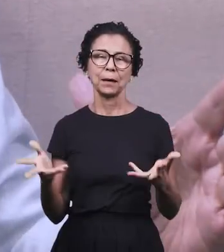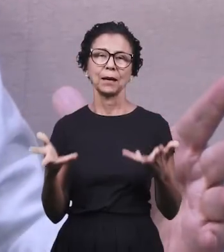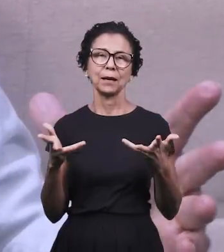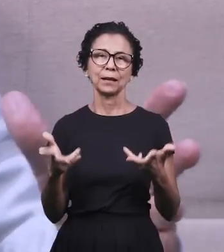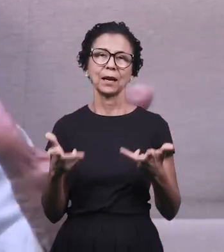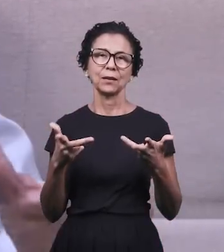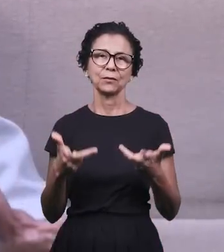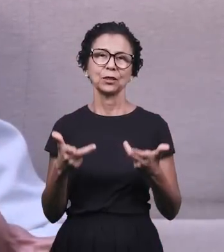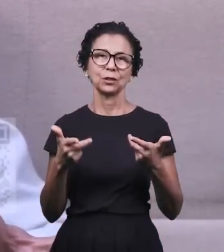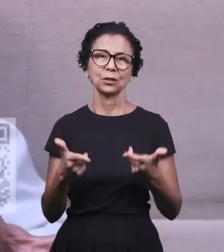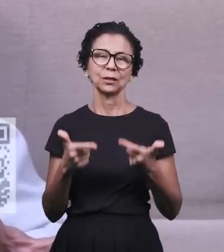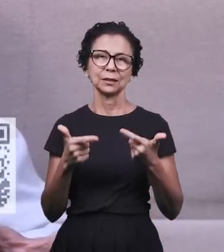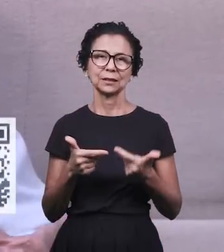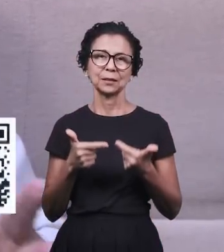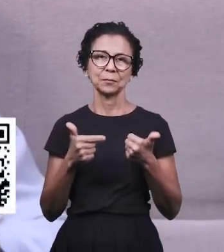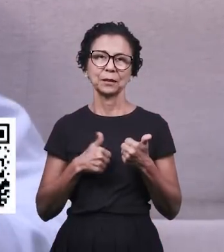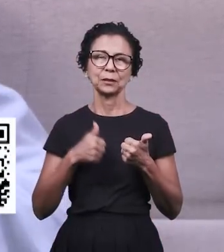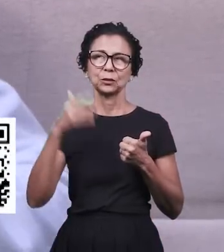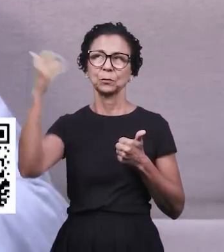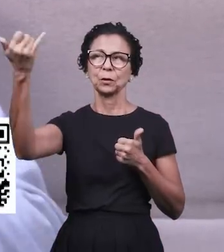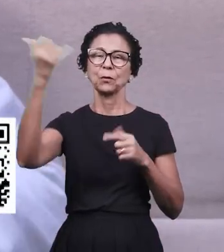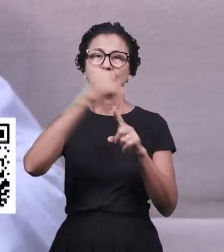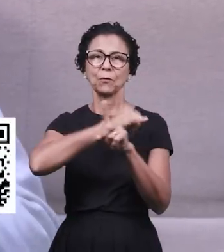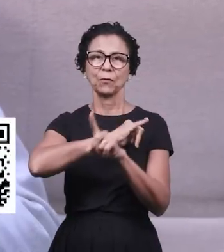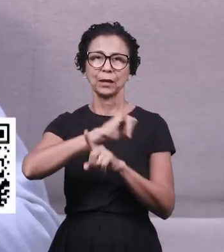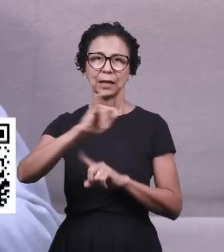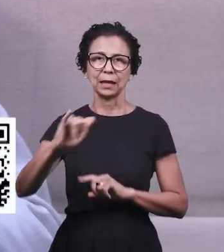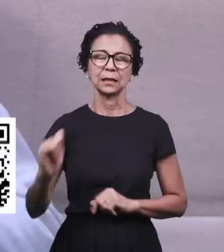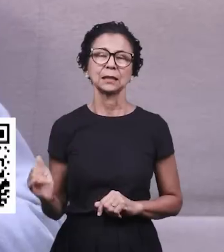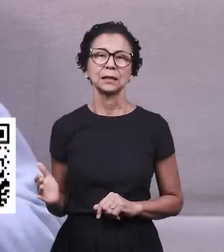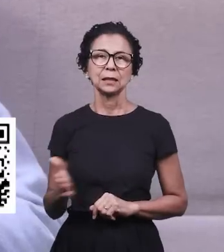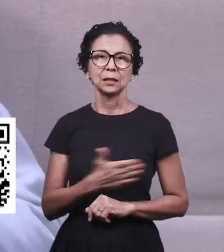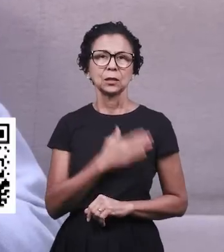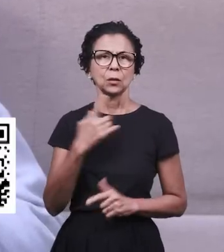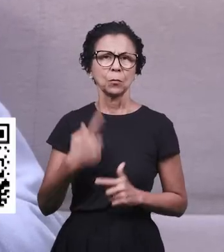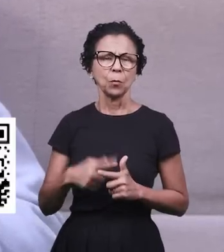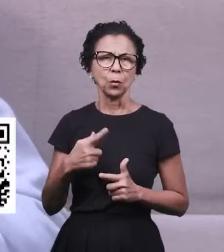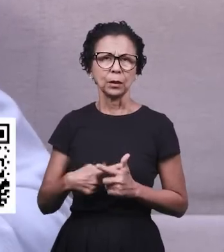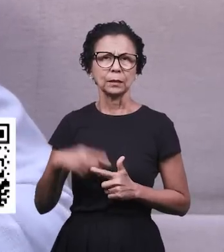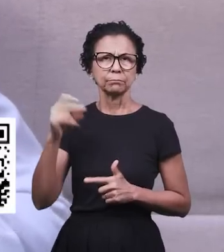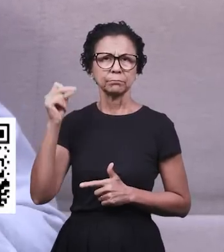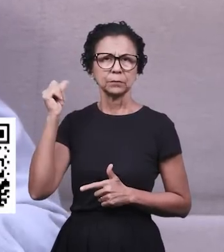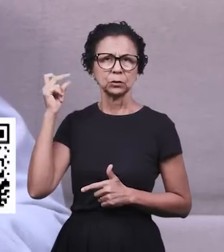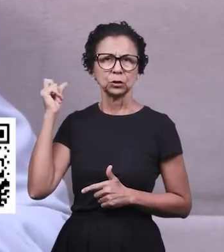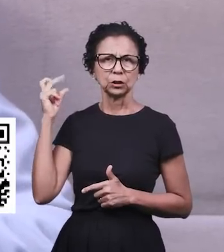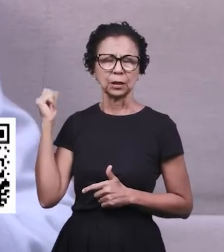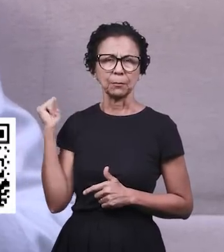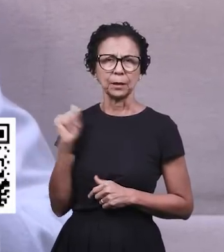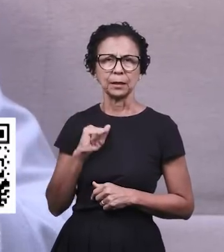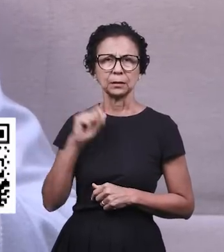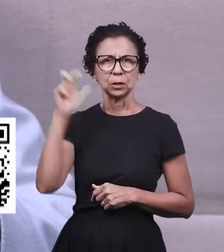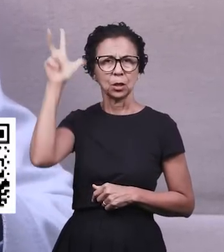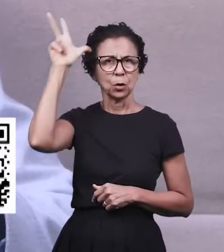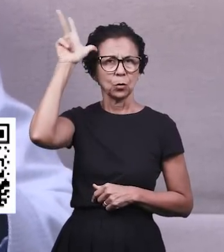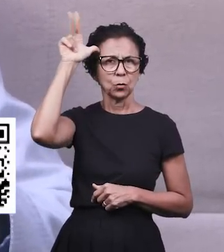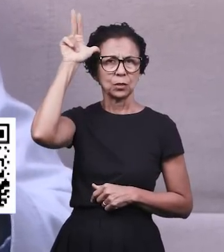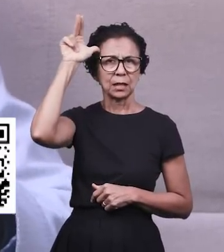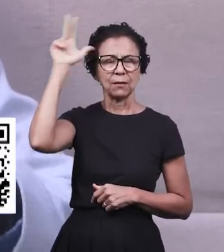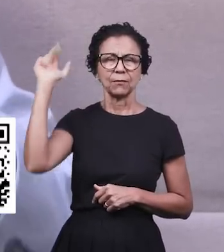Extraordinariamente profética. Porque as éguas dos carros de Faraó, elas